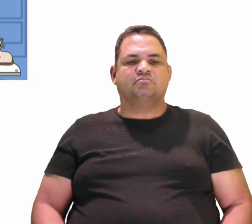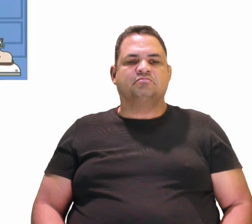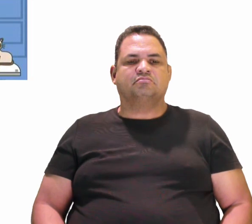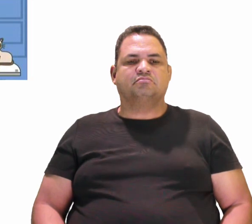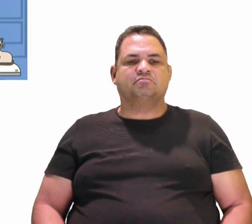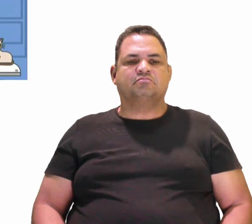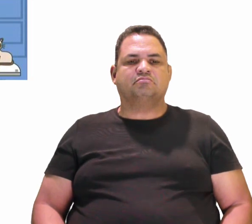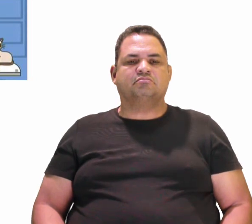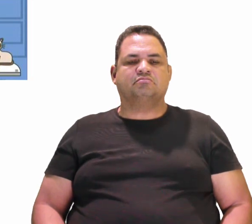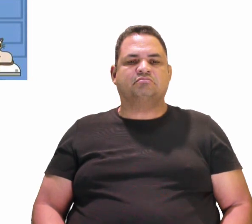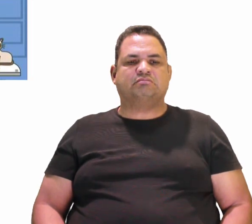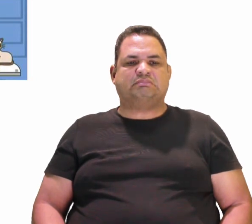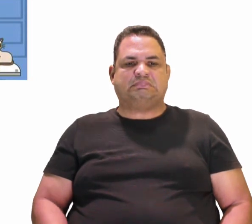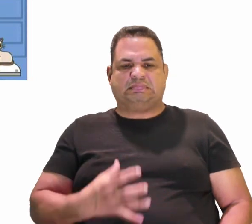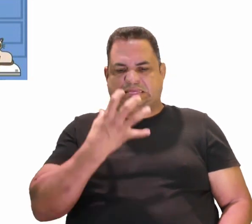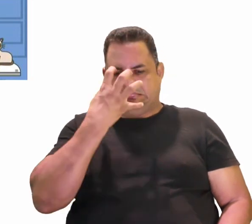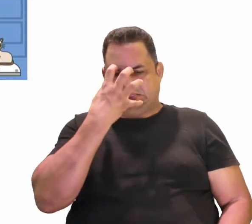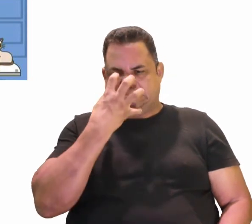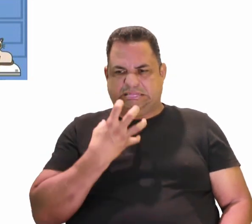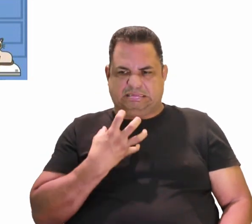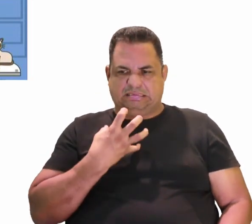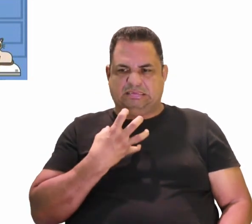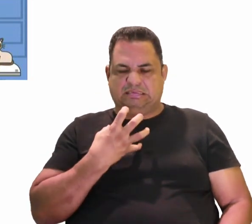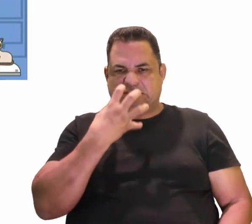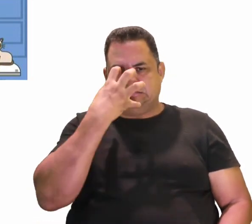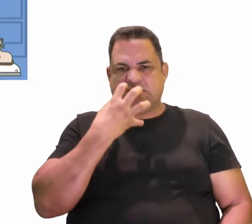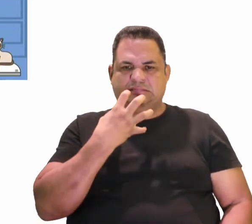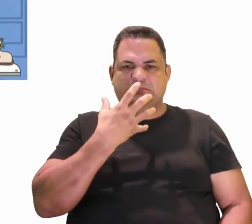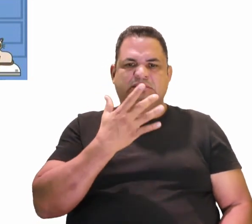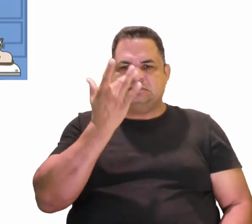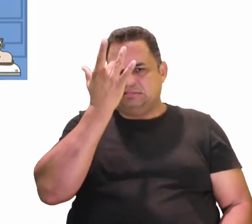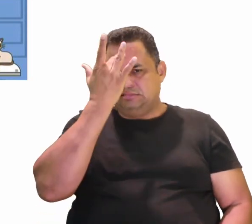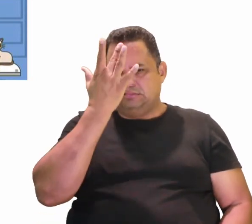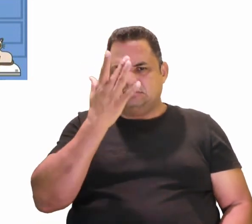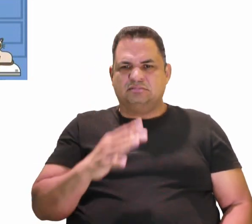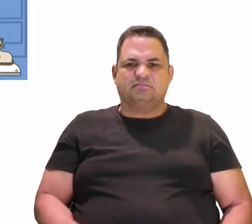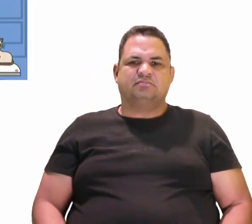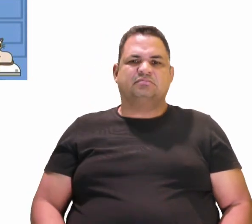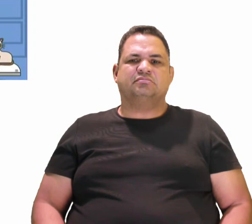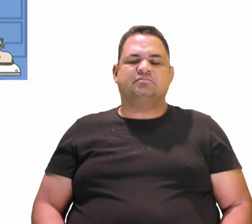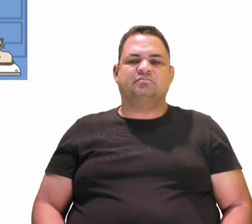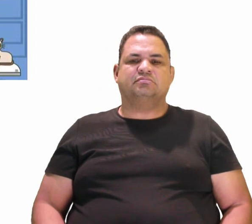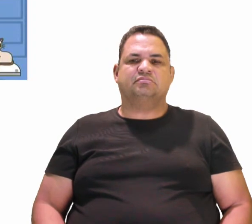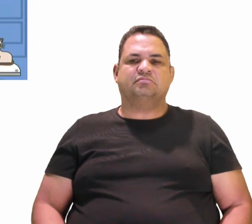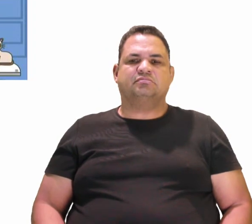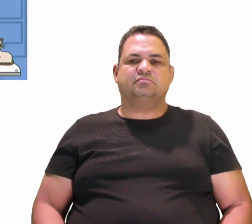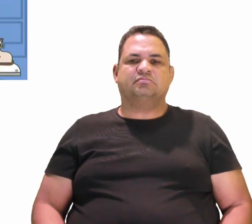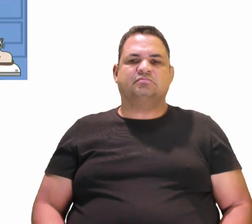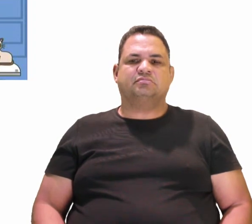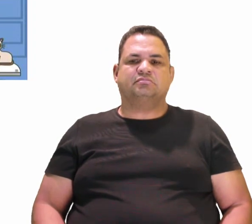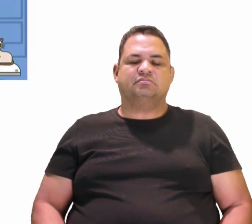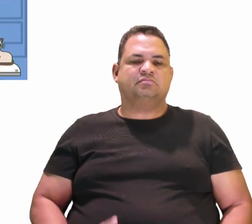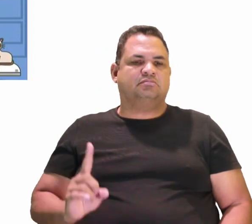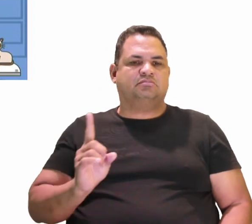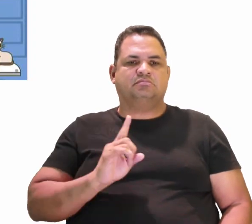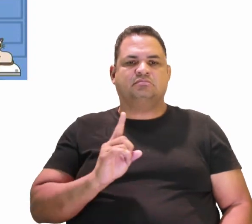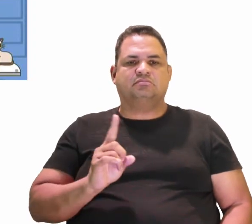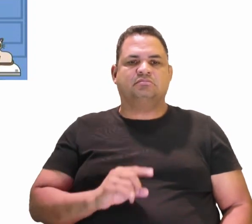furious easily, ficar bem furioso, com raiva facilmente, é um healthy habit. It's